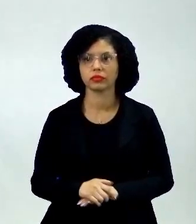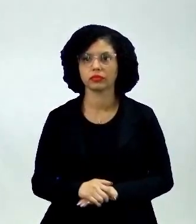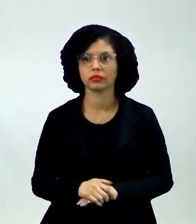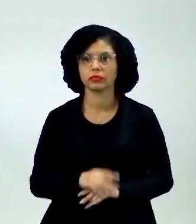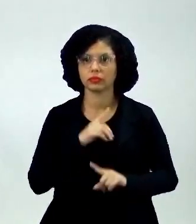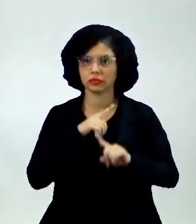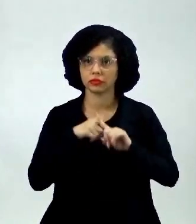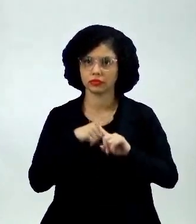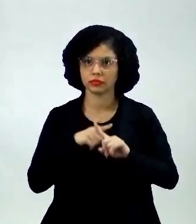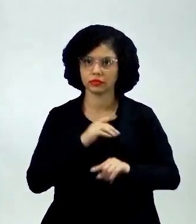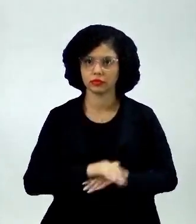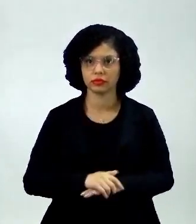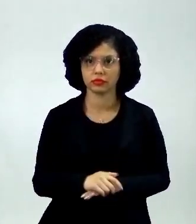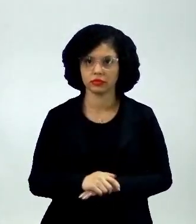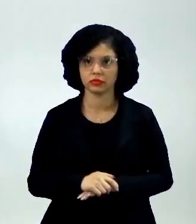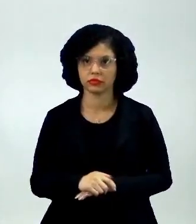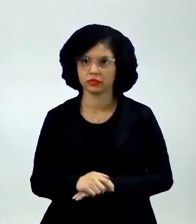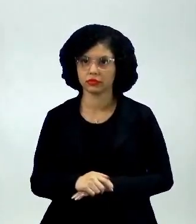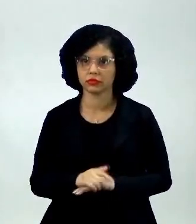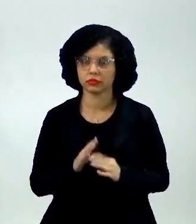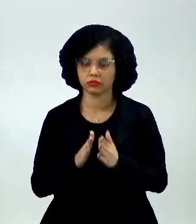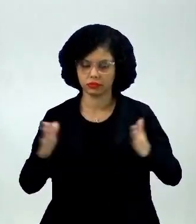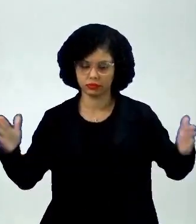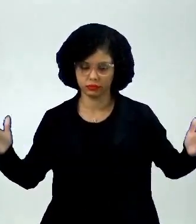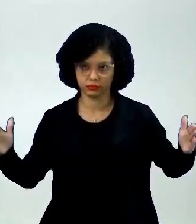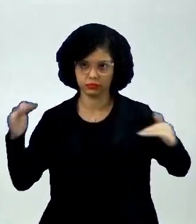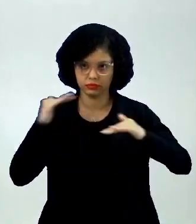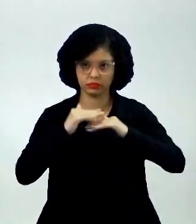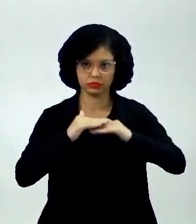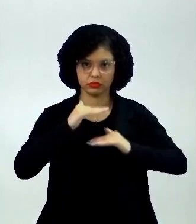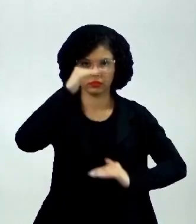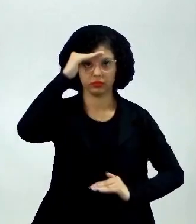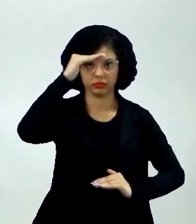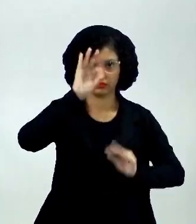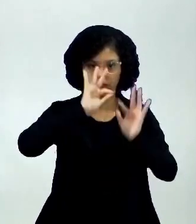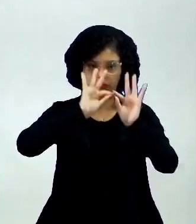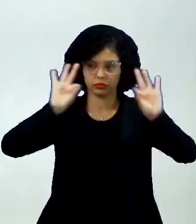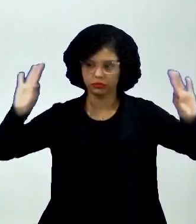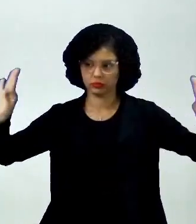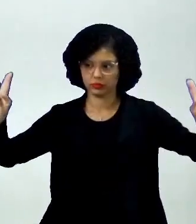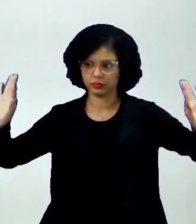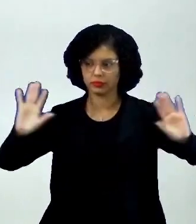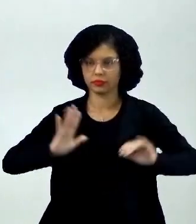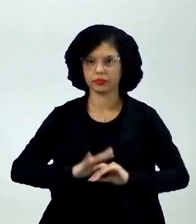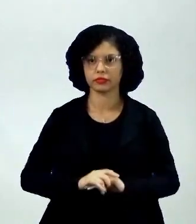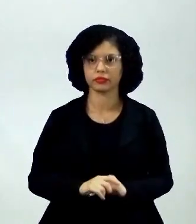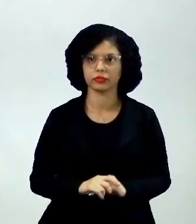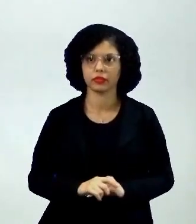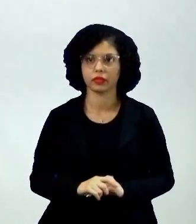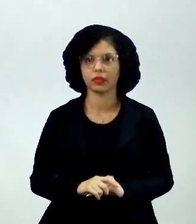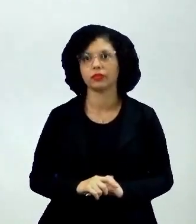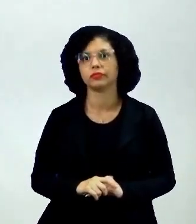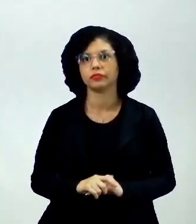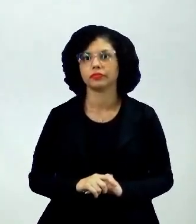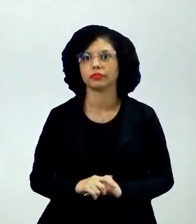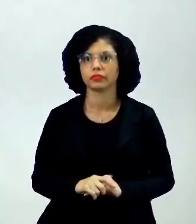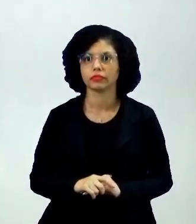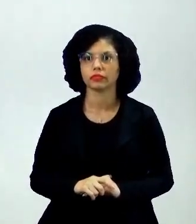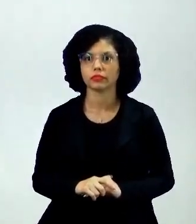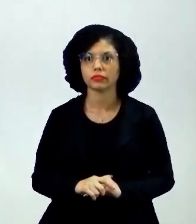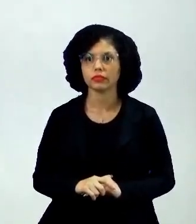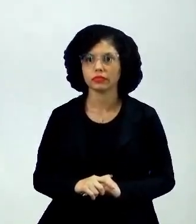ia multiplicar a largura vezes o comprimento, tá bom? Ou seja,